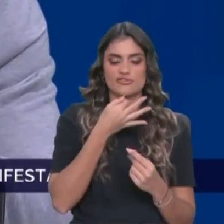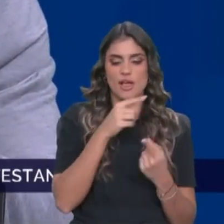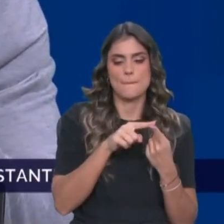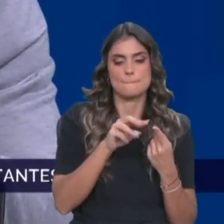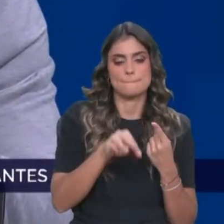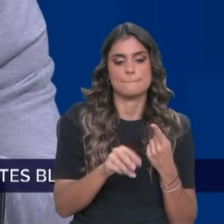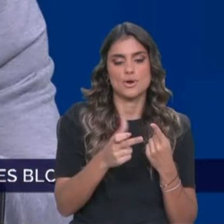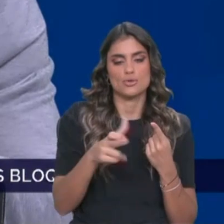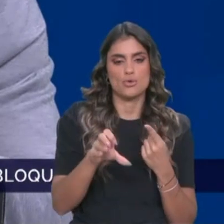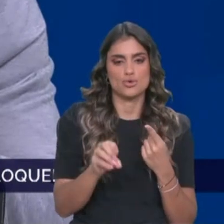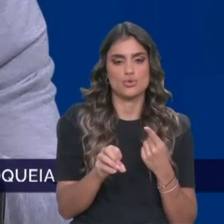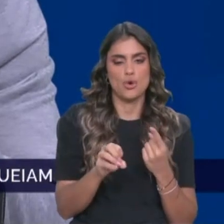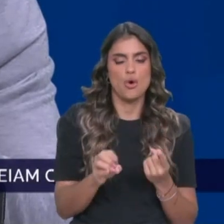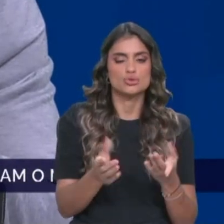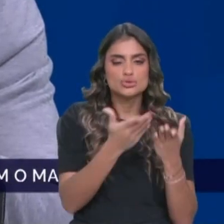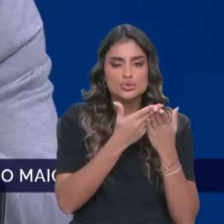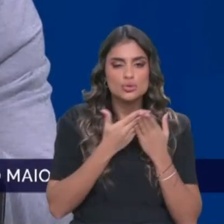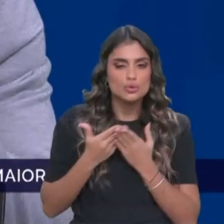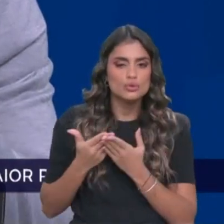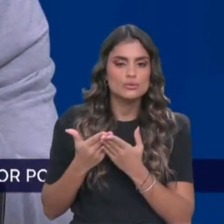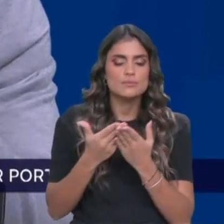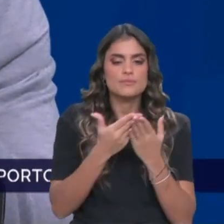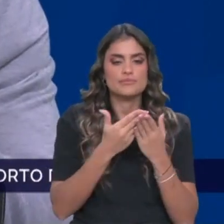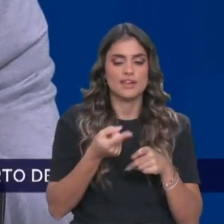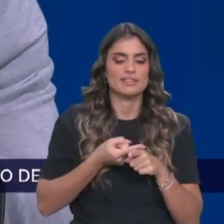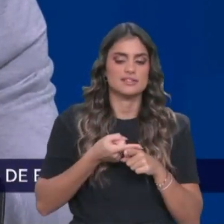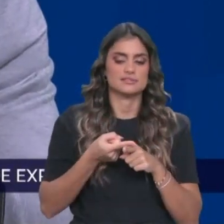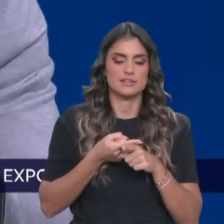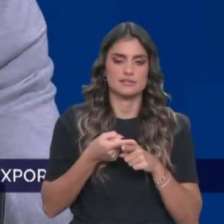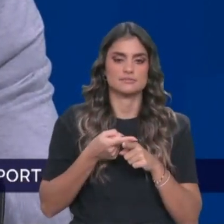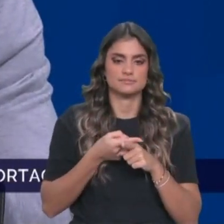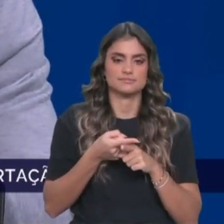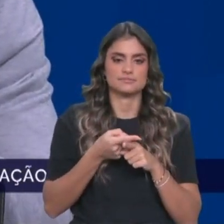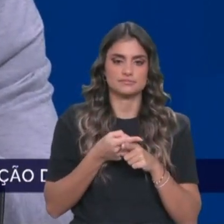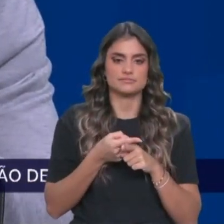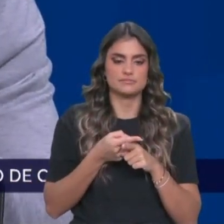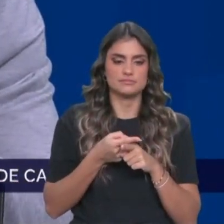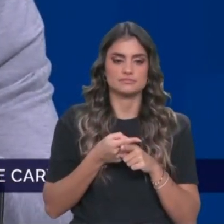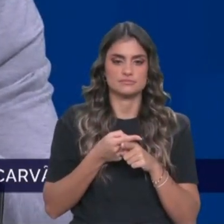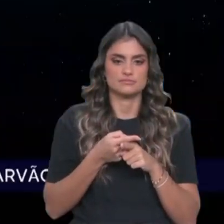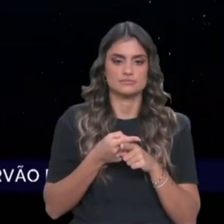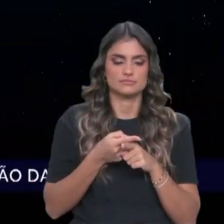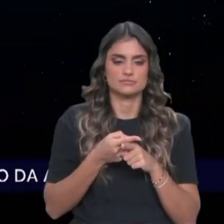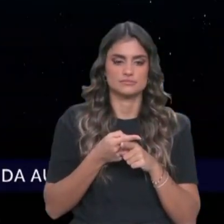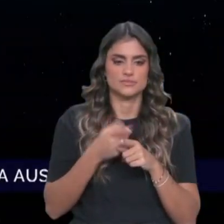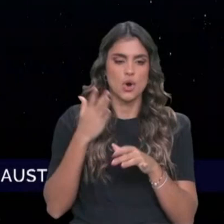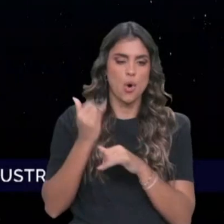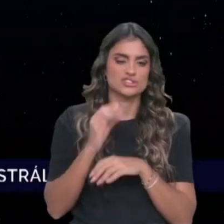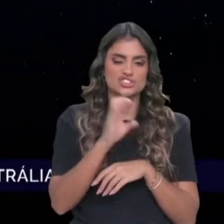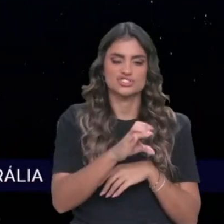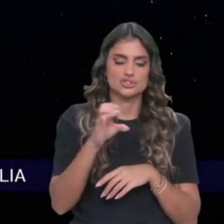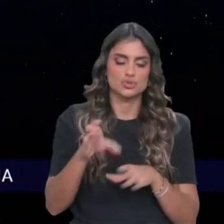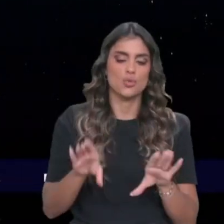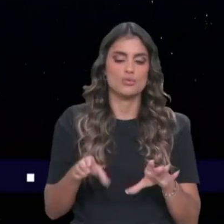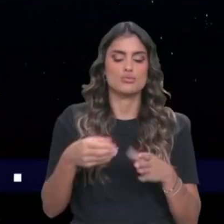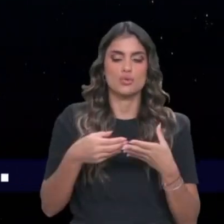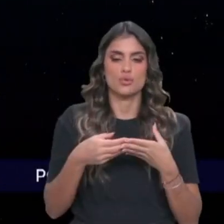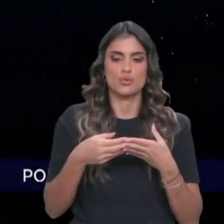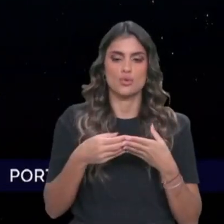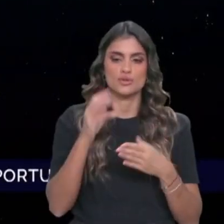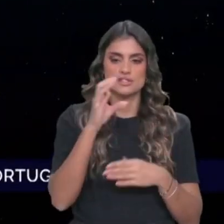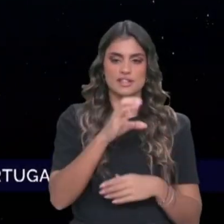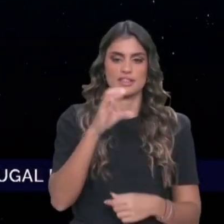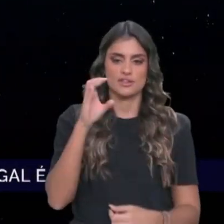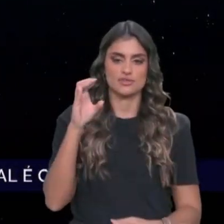É um estudo muito interessante pelas implicações que isto pode ter em várias outras ciências. E então um grupo de